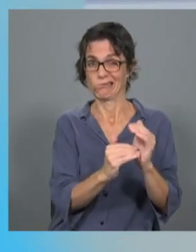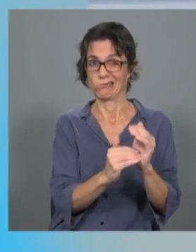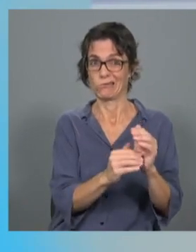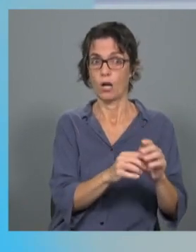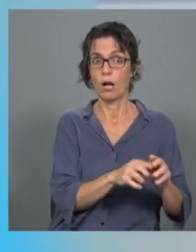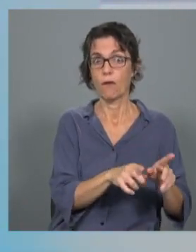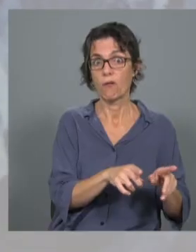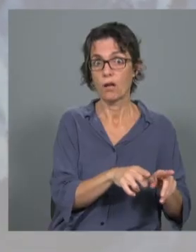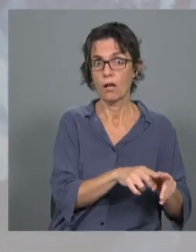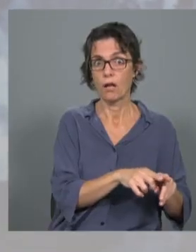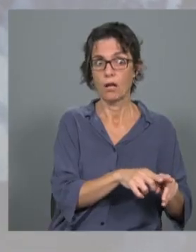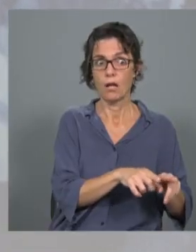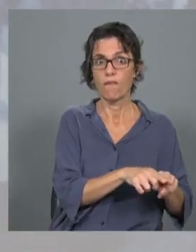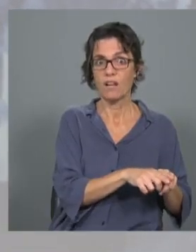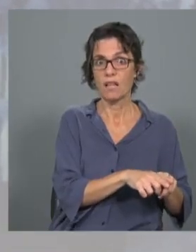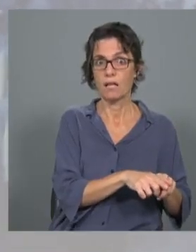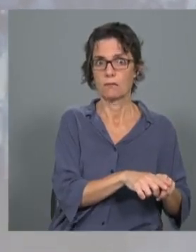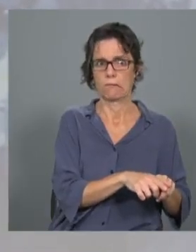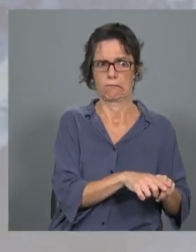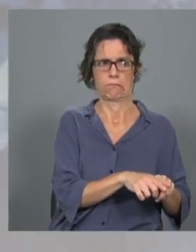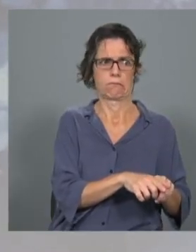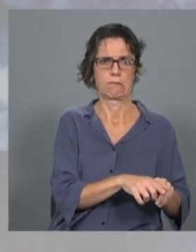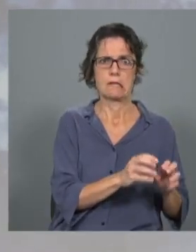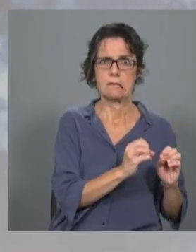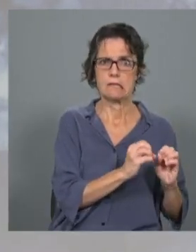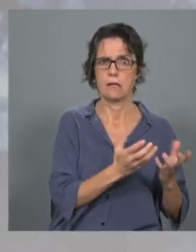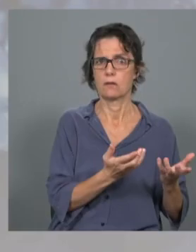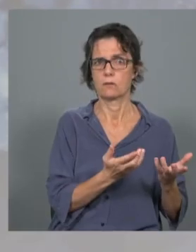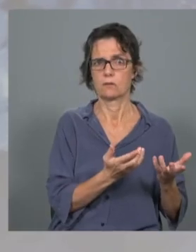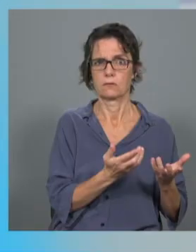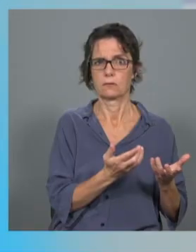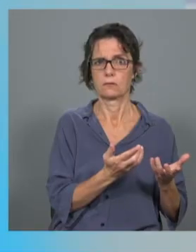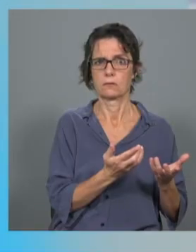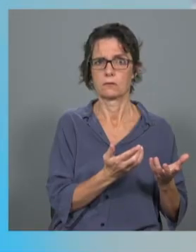fraternidade praticamente não avançamos nada. E depois ainda há um esquecido. Exatamente. Portanto,